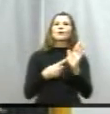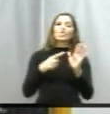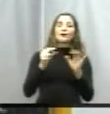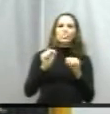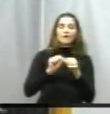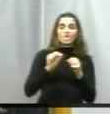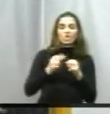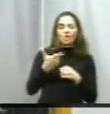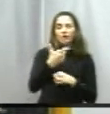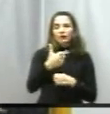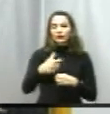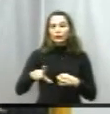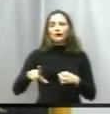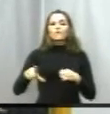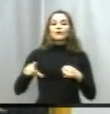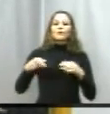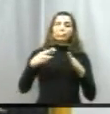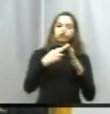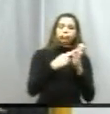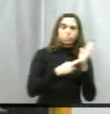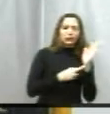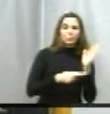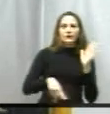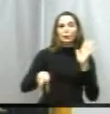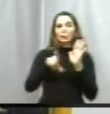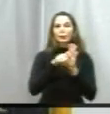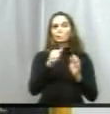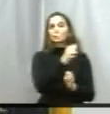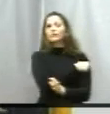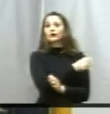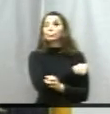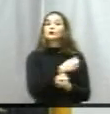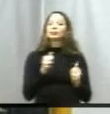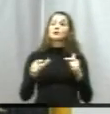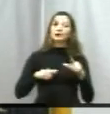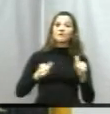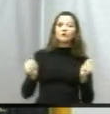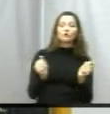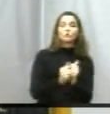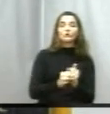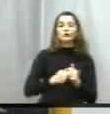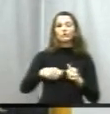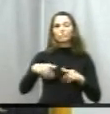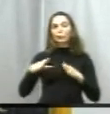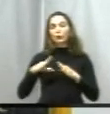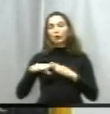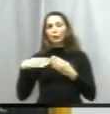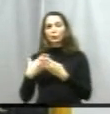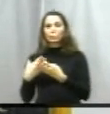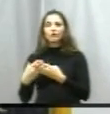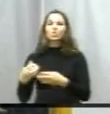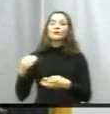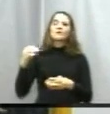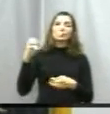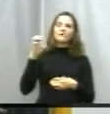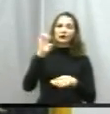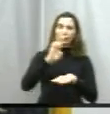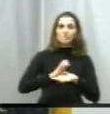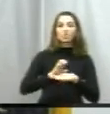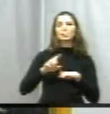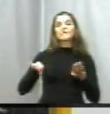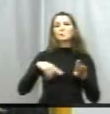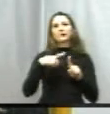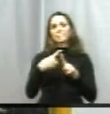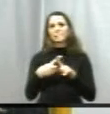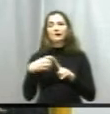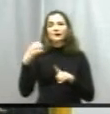a gente vai trabalhar nisso também para começar ainda esse ano, junto com as escolas estaduais e municipais, a formação e capacitação para a cidadania dos